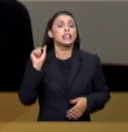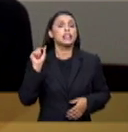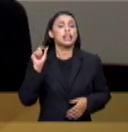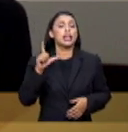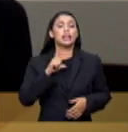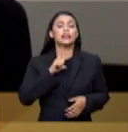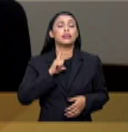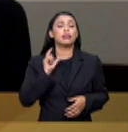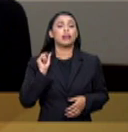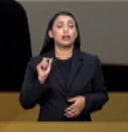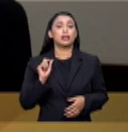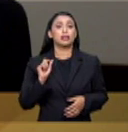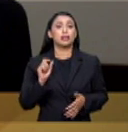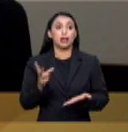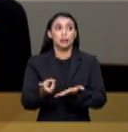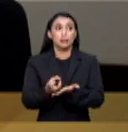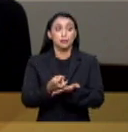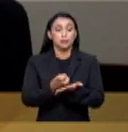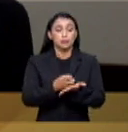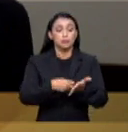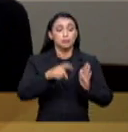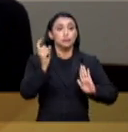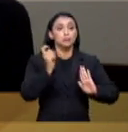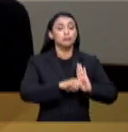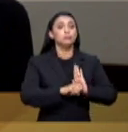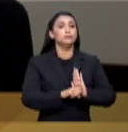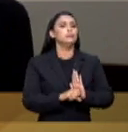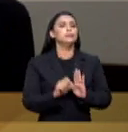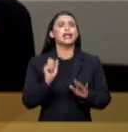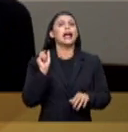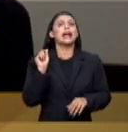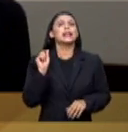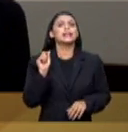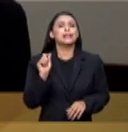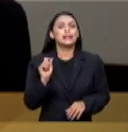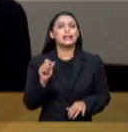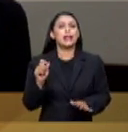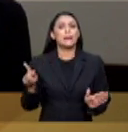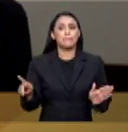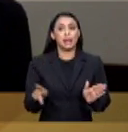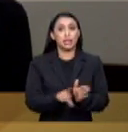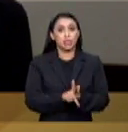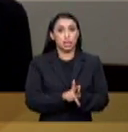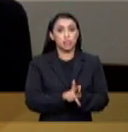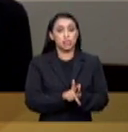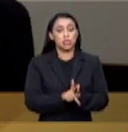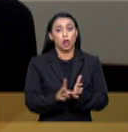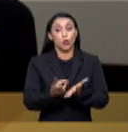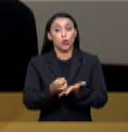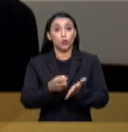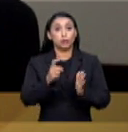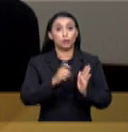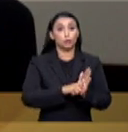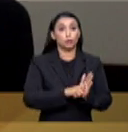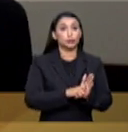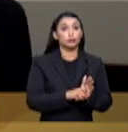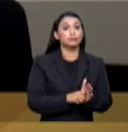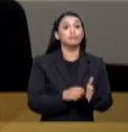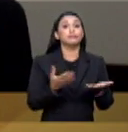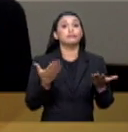a titularidade tributária, a quem pertence aquele determinado tributo. E,